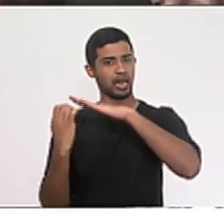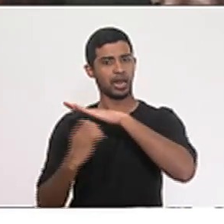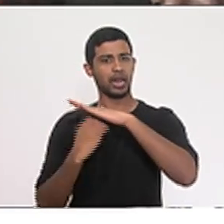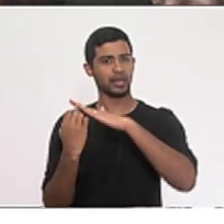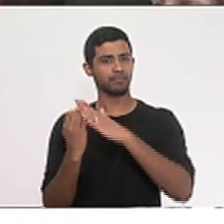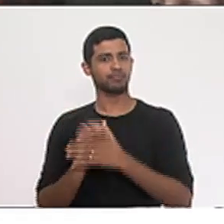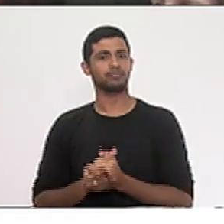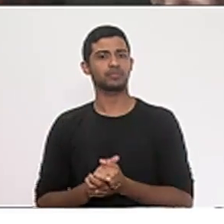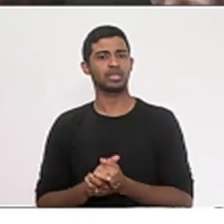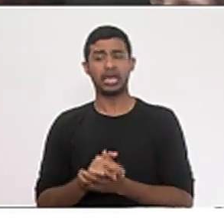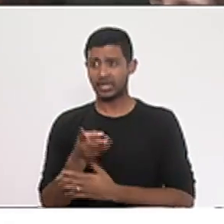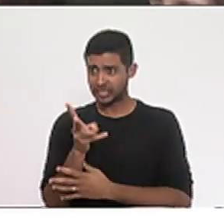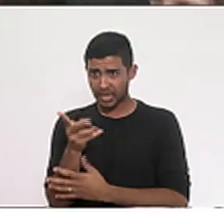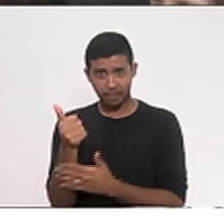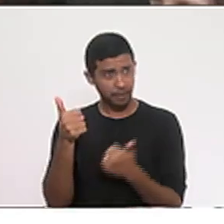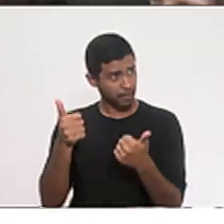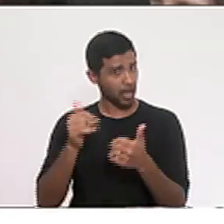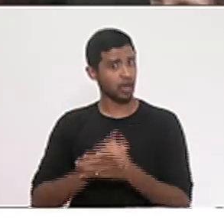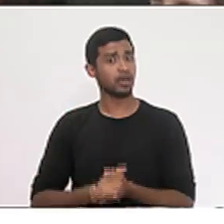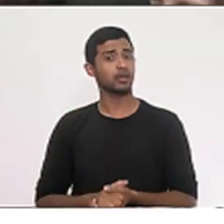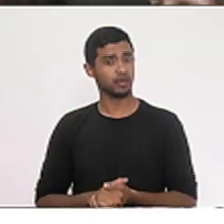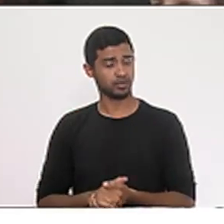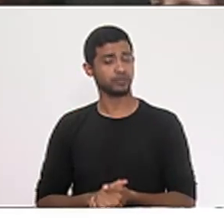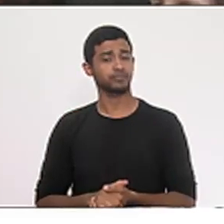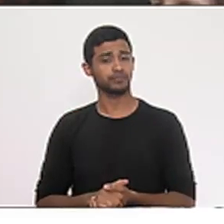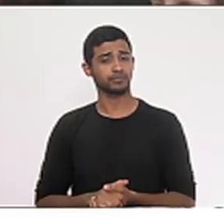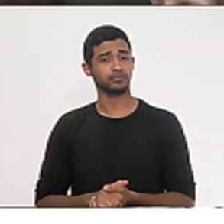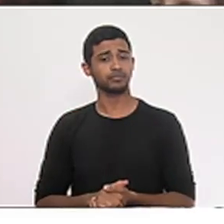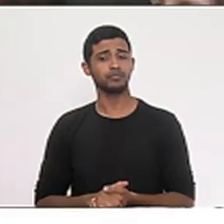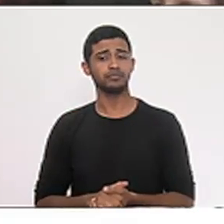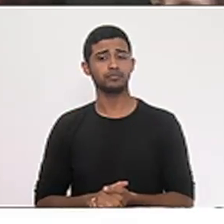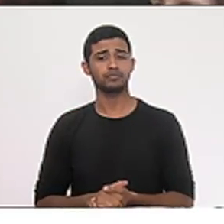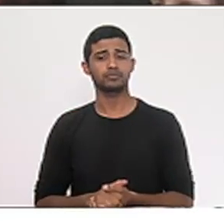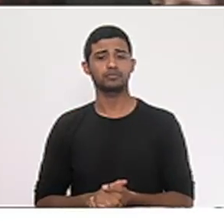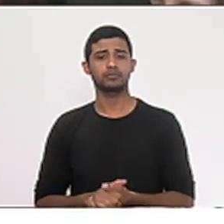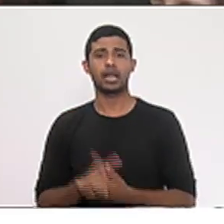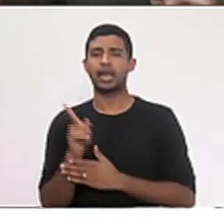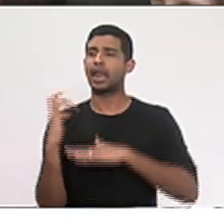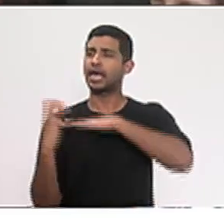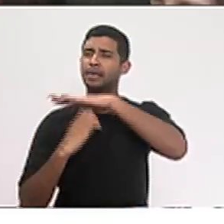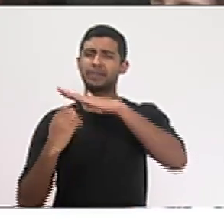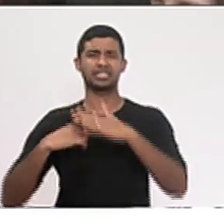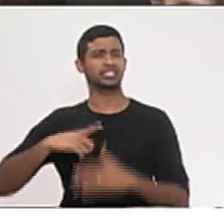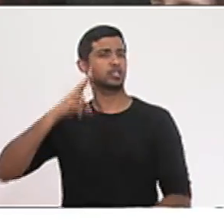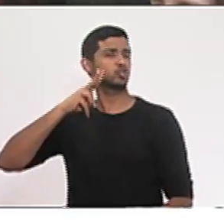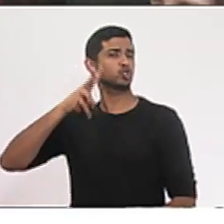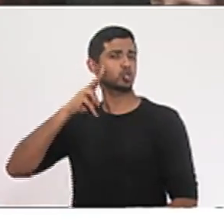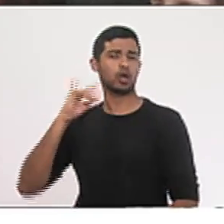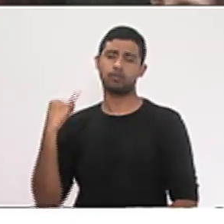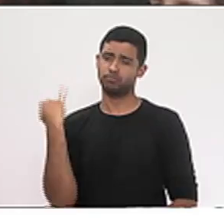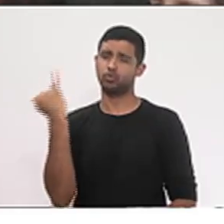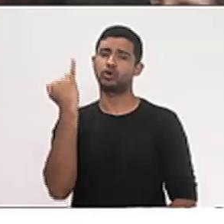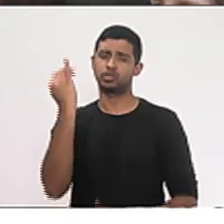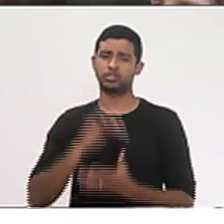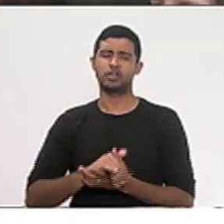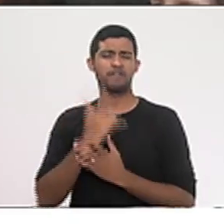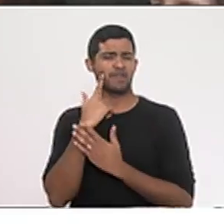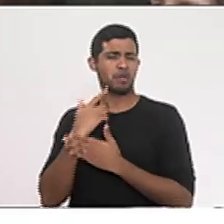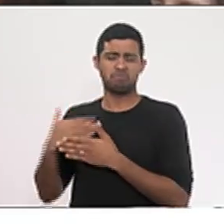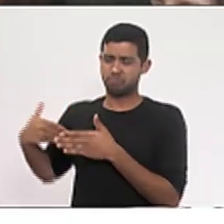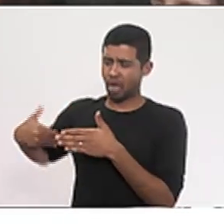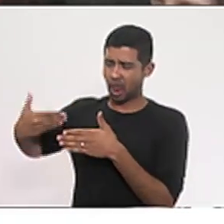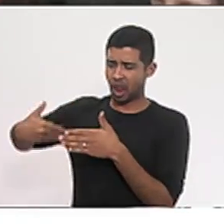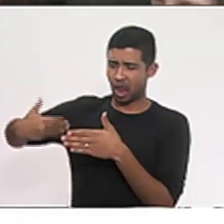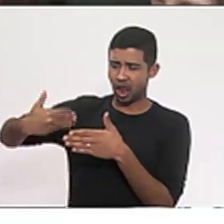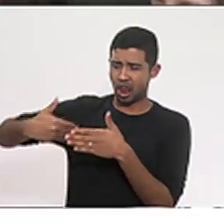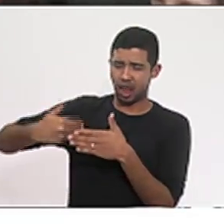azul. Essa é uma empresa que tem uma história importante, no enfrentamento dos problemas